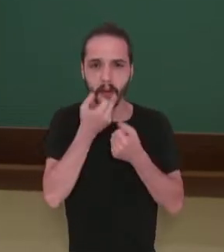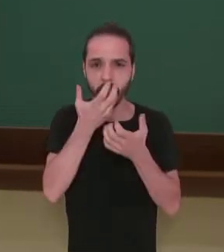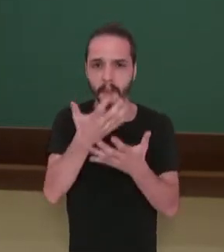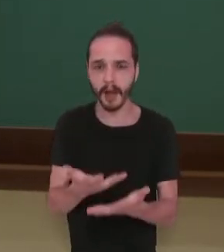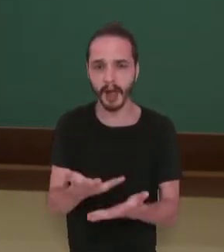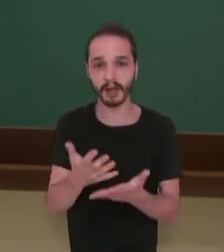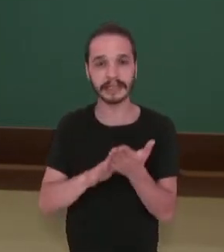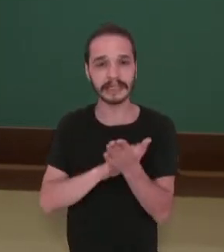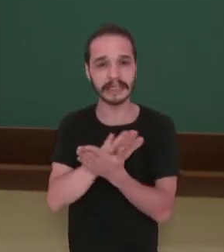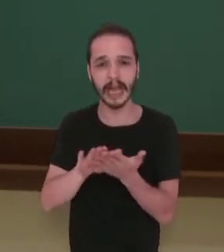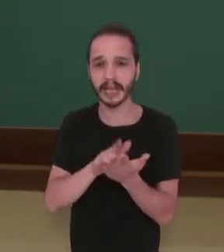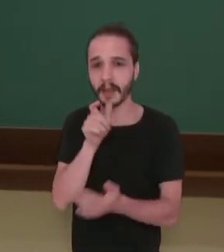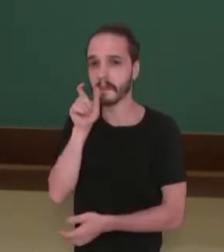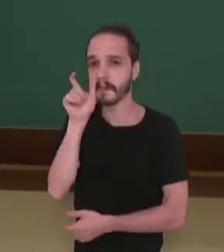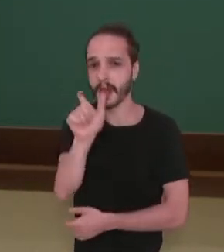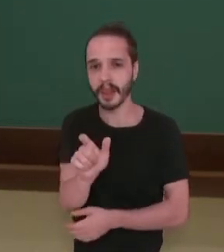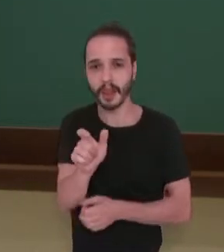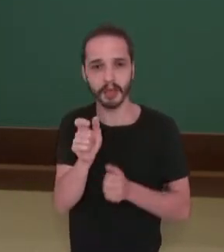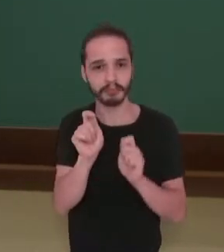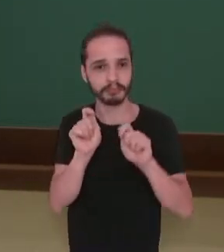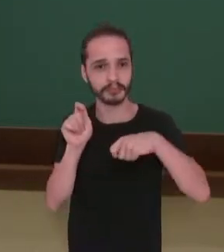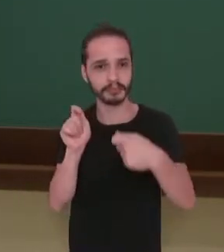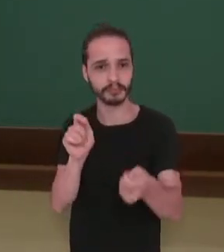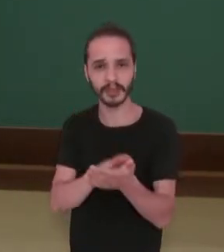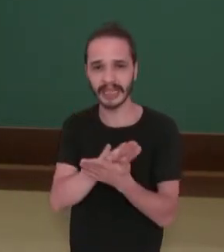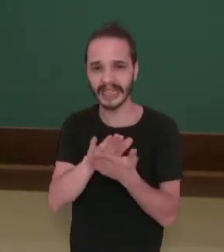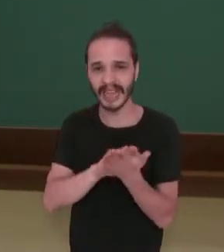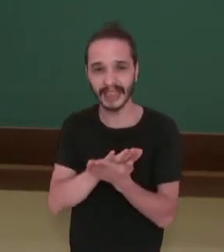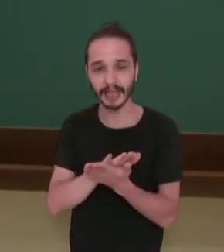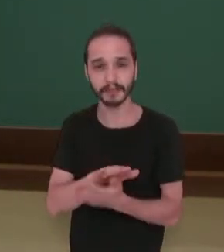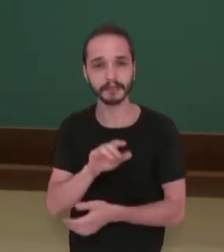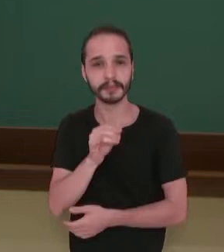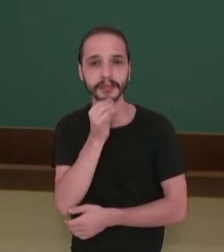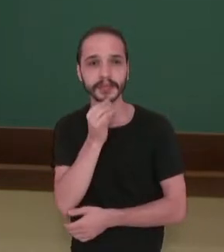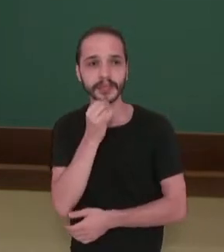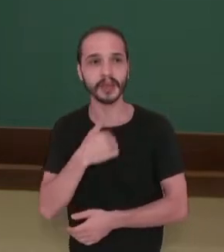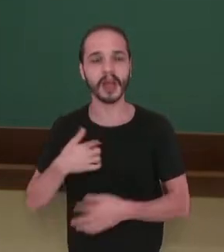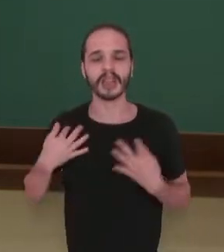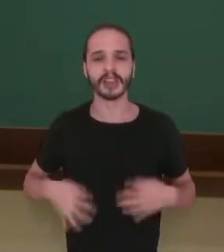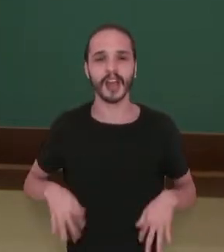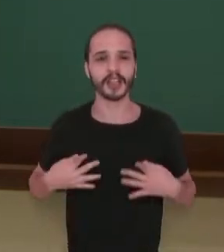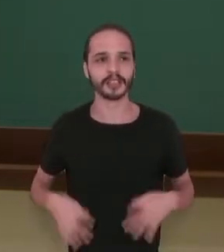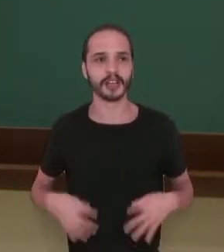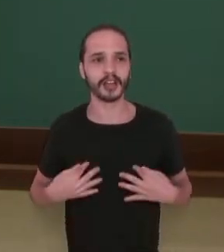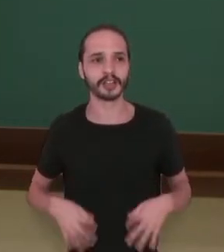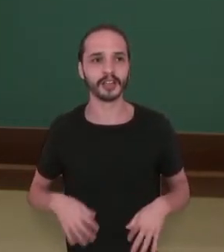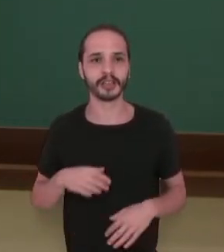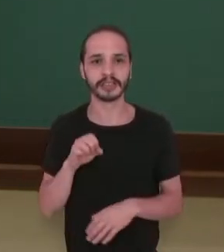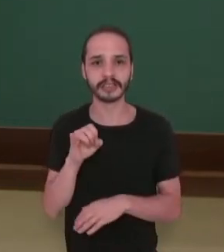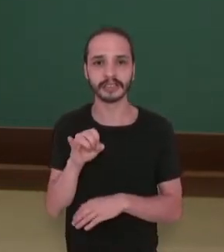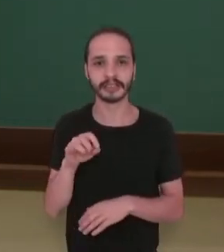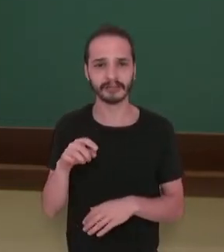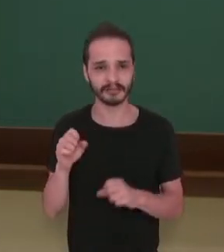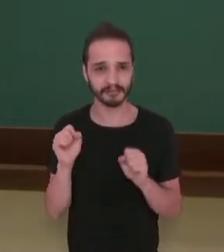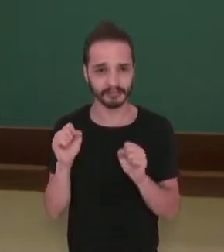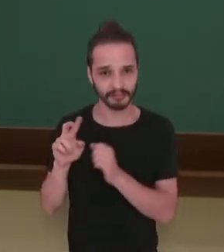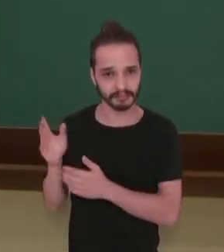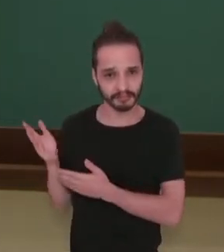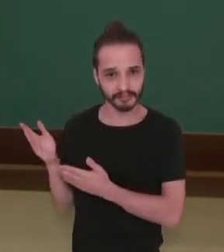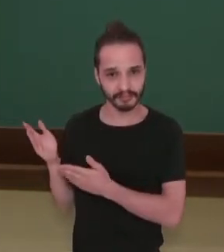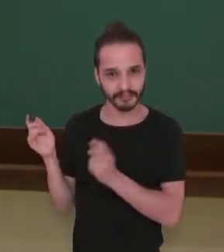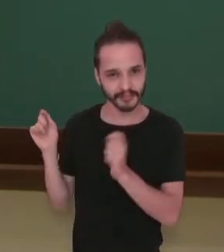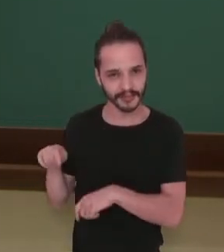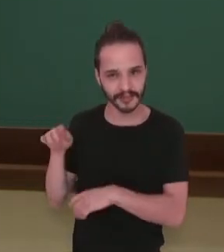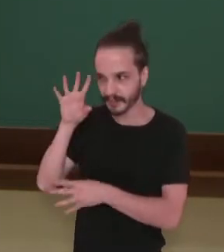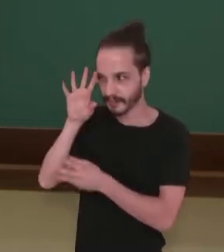sem proferir uma só palavra? Será que, por exemplo, eu tô com dor? Se eu só, né, fazer assim, será que você consegue